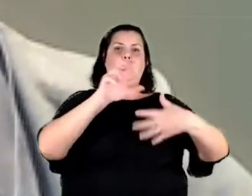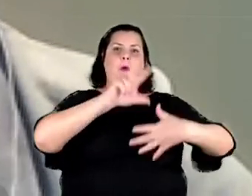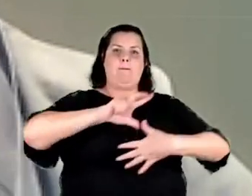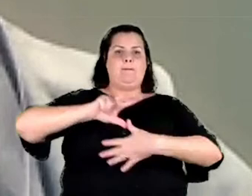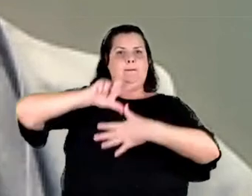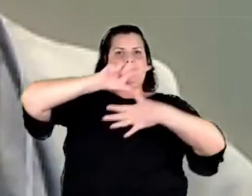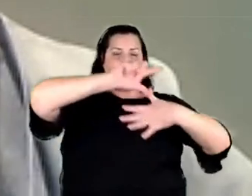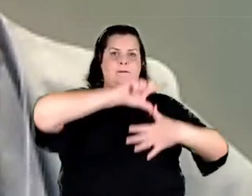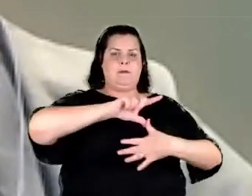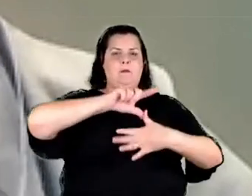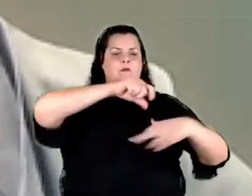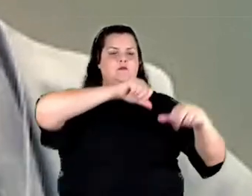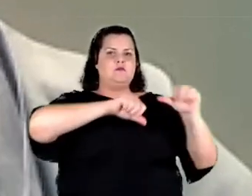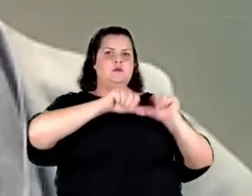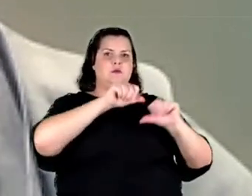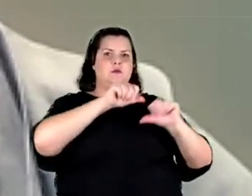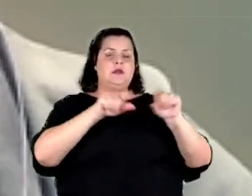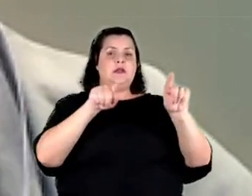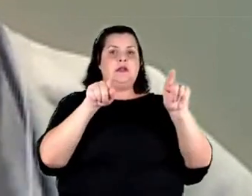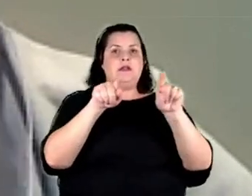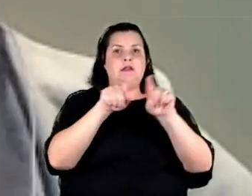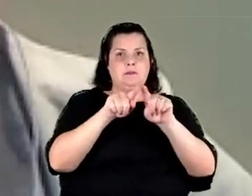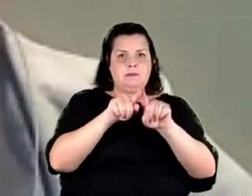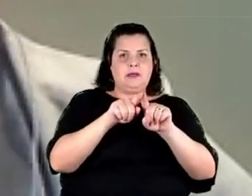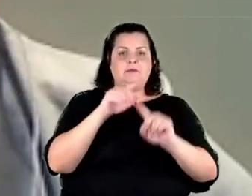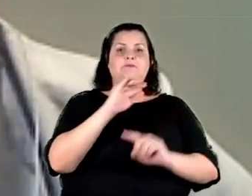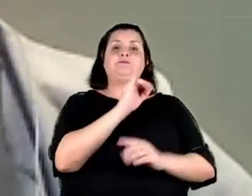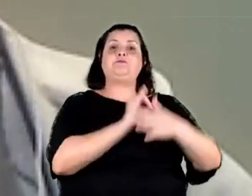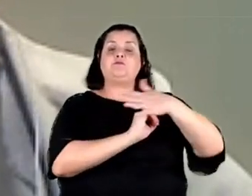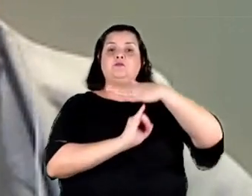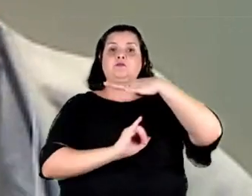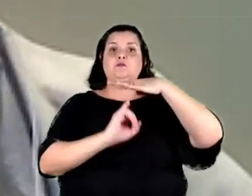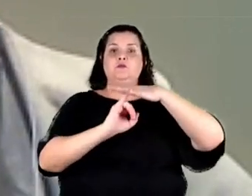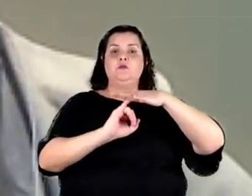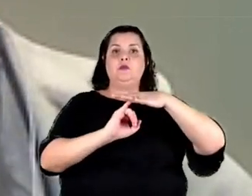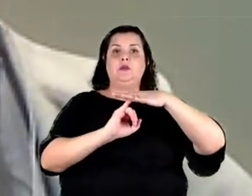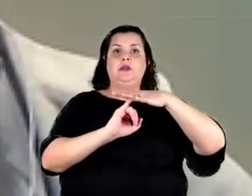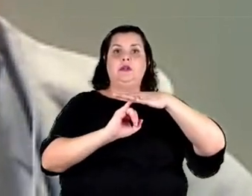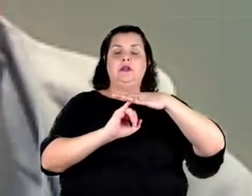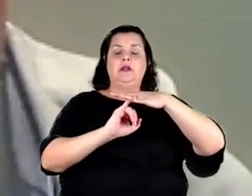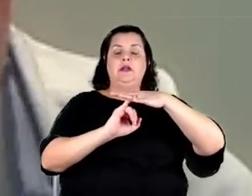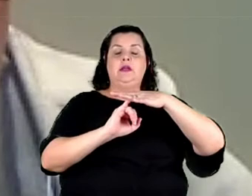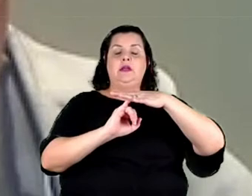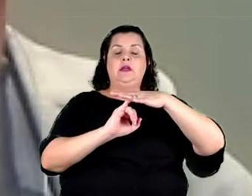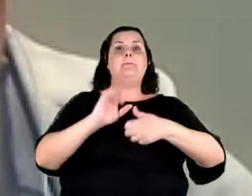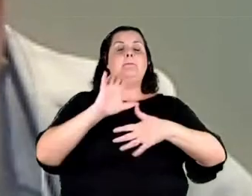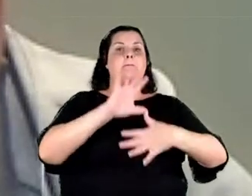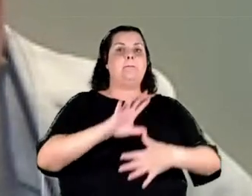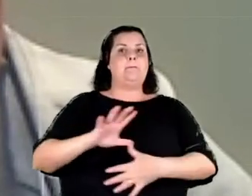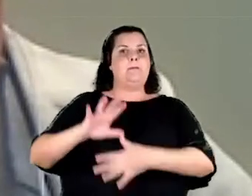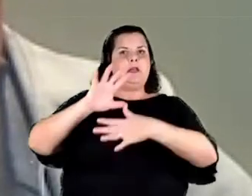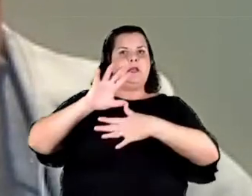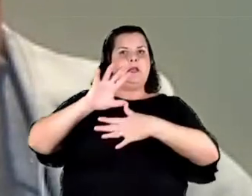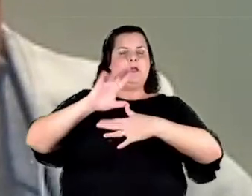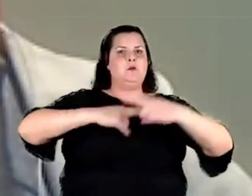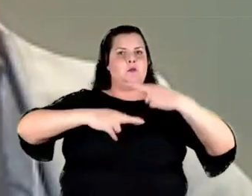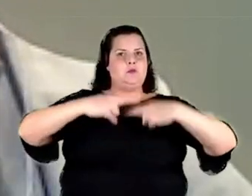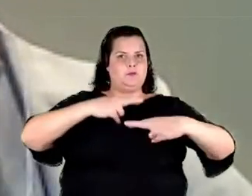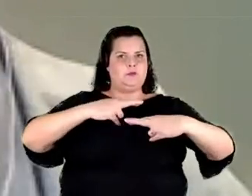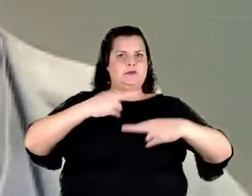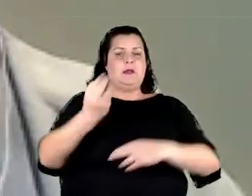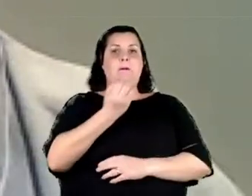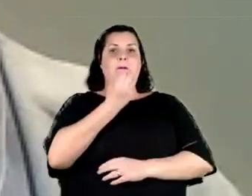do Instituto Ibero-Americano de Formação Rabínica Reformista. Boa tarde, Raul.